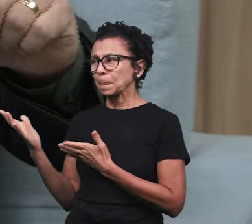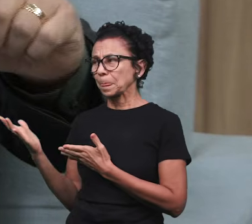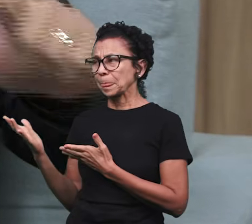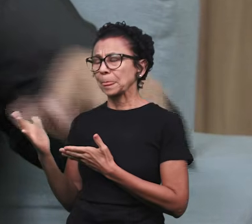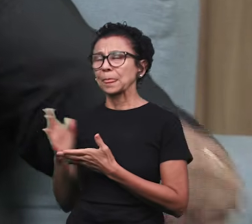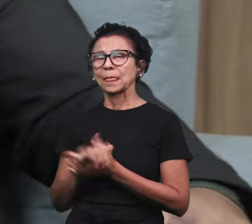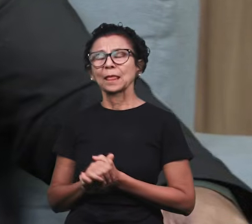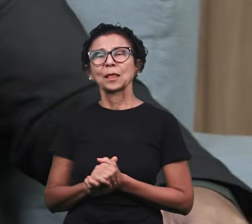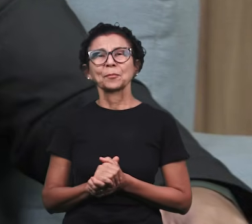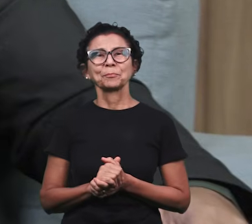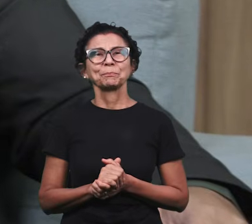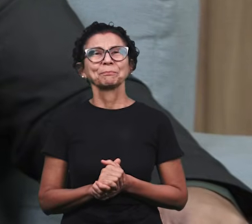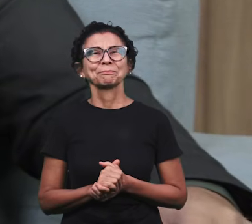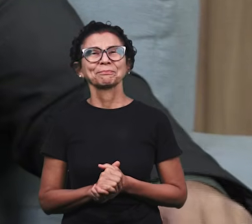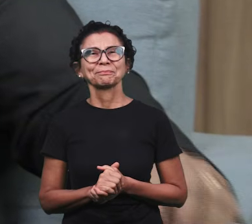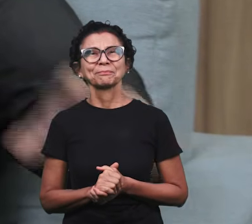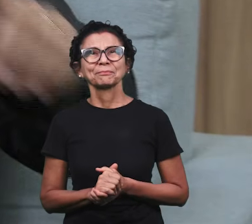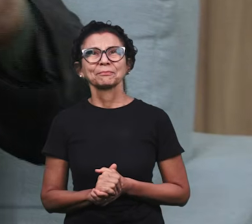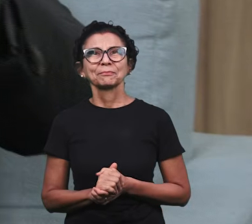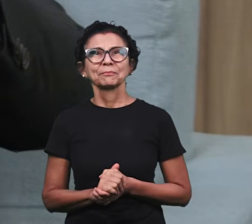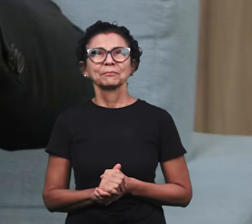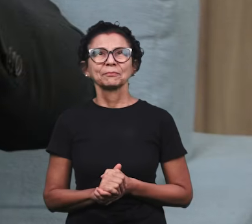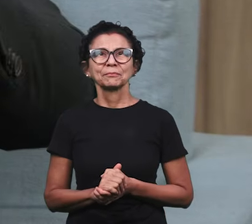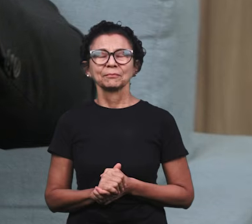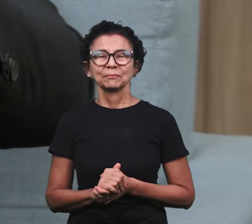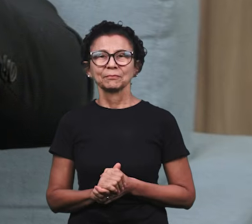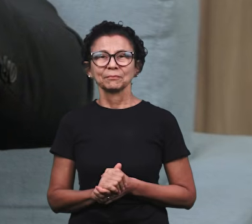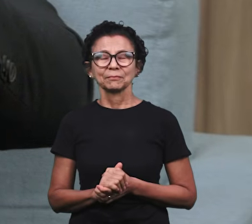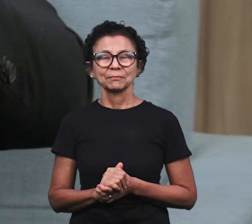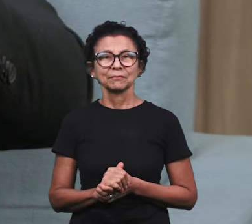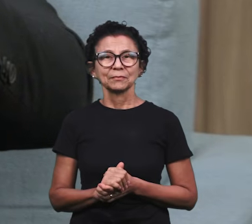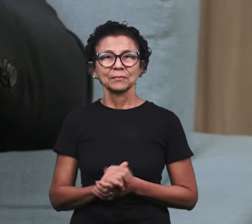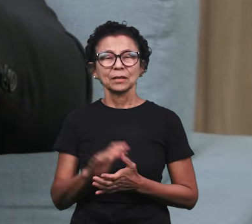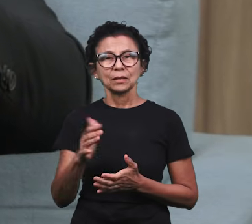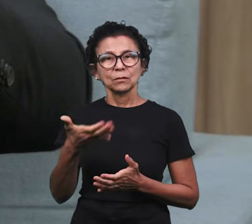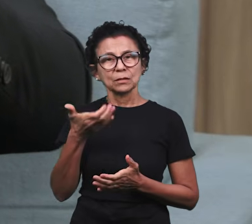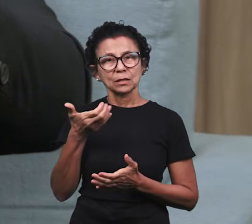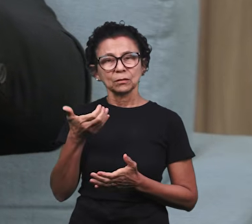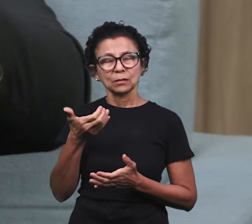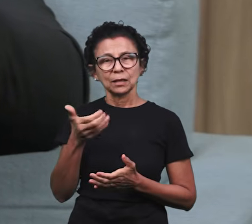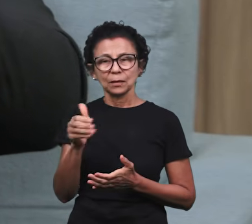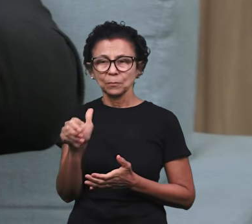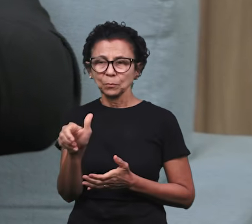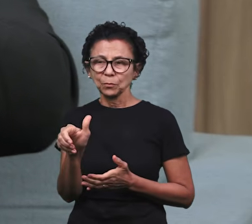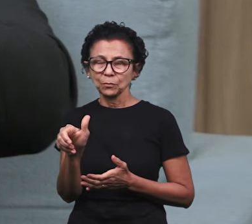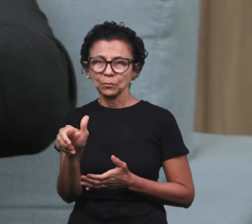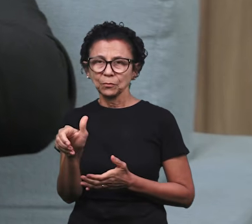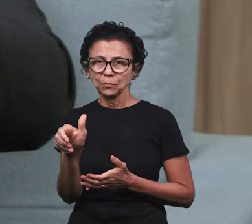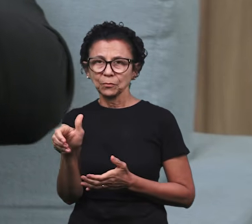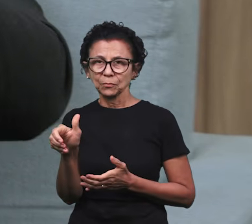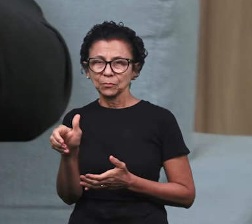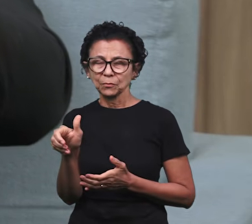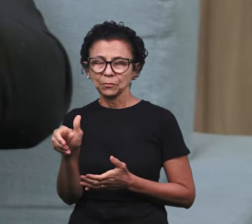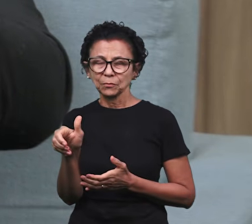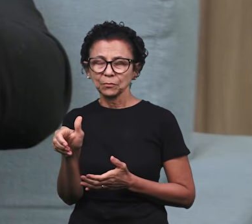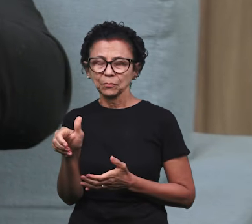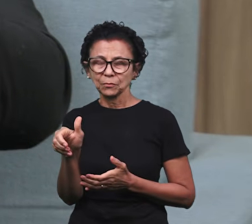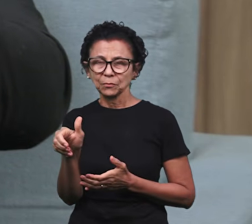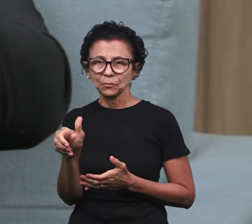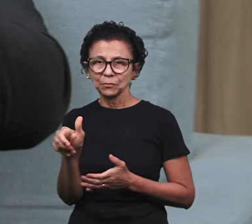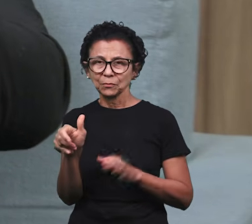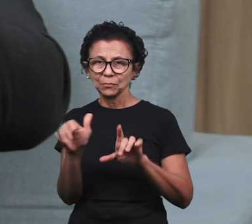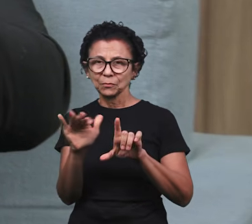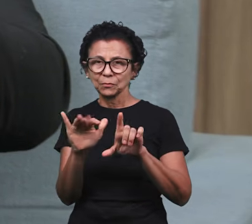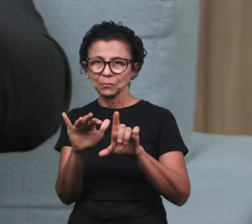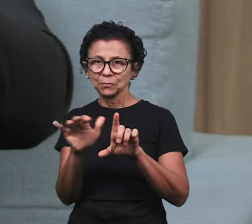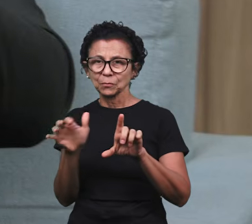que está aparecendo na tela, né? É só apontar a câmera do seu celular. Abre o aplicativo de câmera, aponta ele ali no